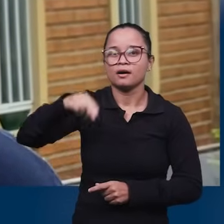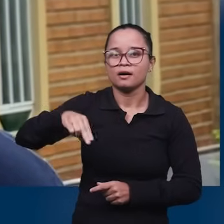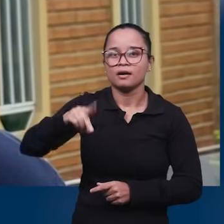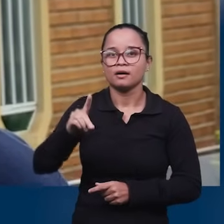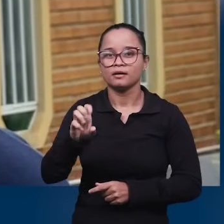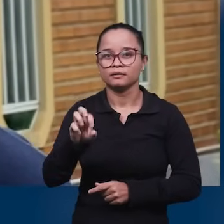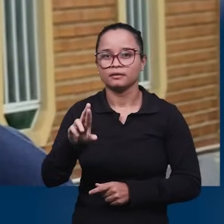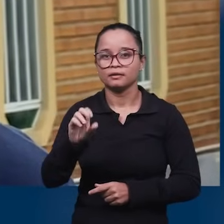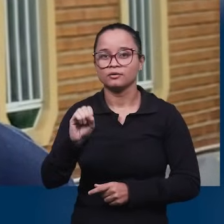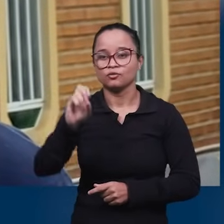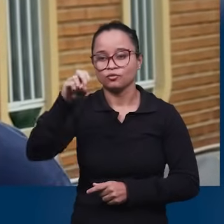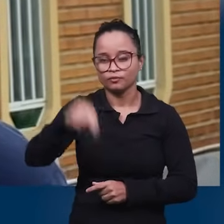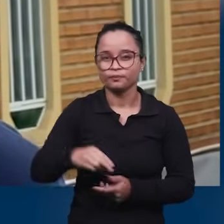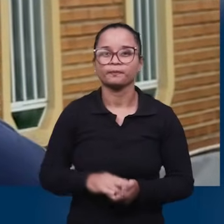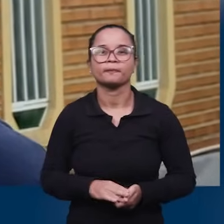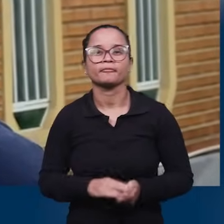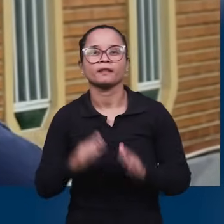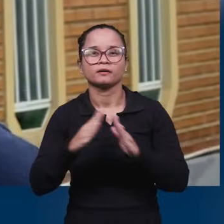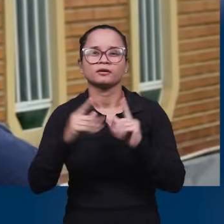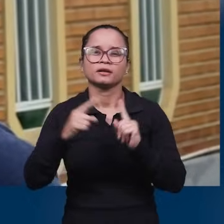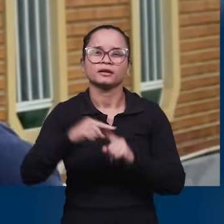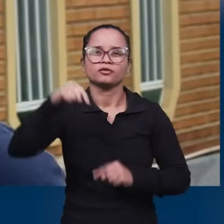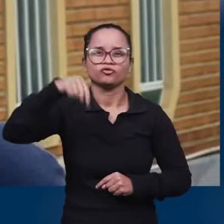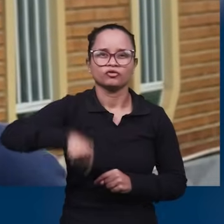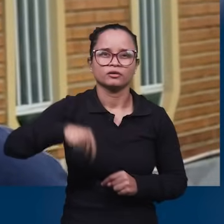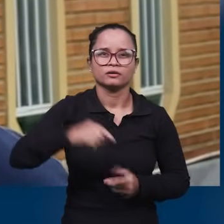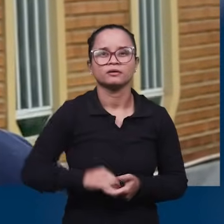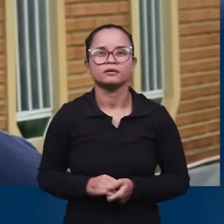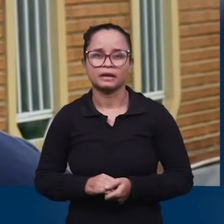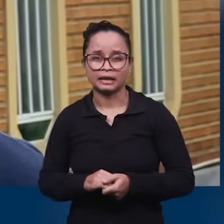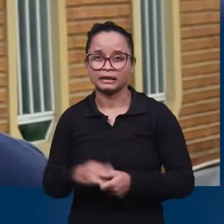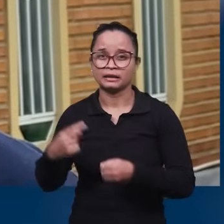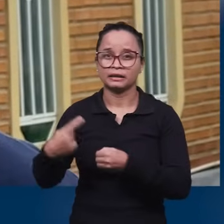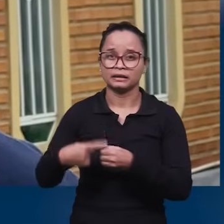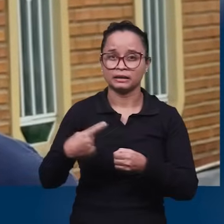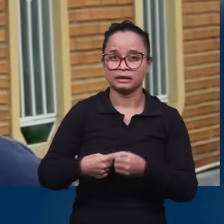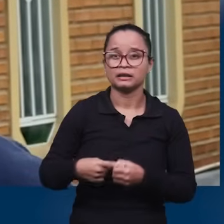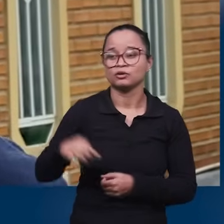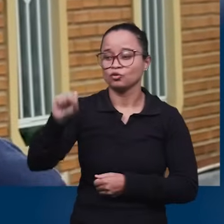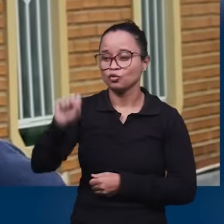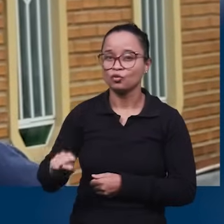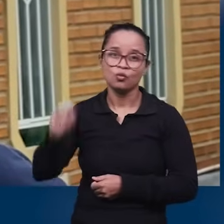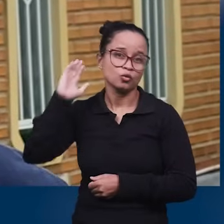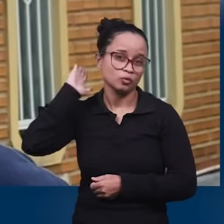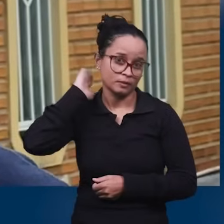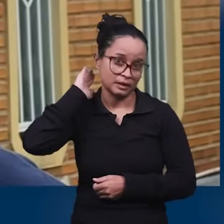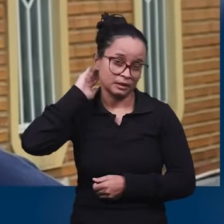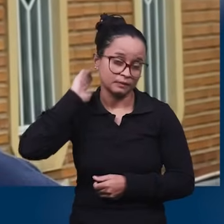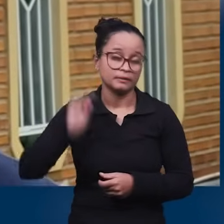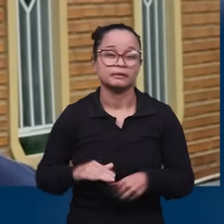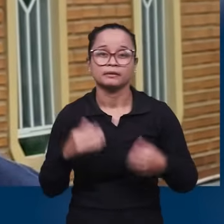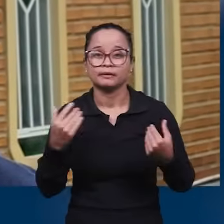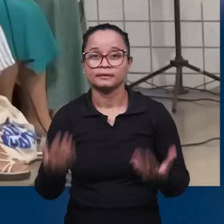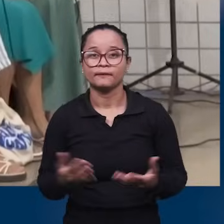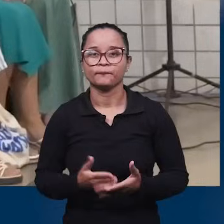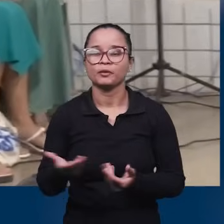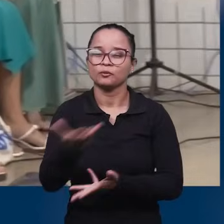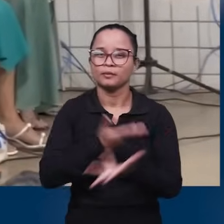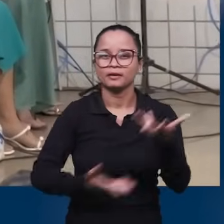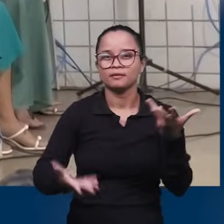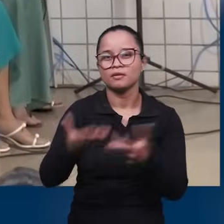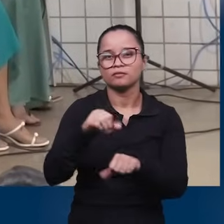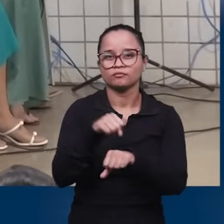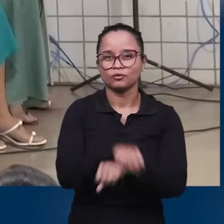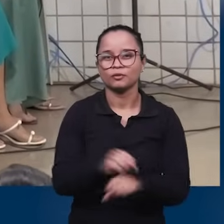igreja Guanabara, na cidade de Parauapebas, na região sul do Pará. Estamos aqui participando do seminário para grupo de